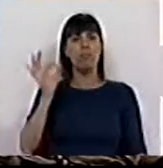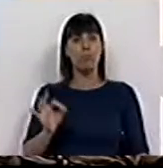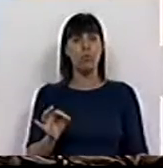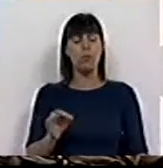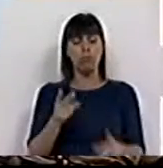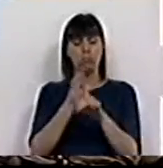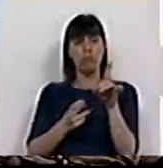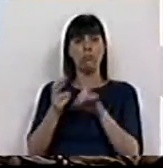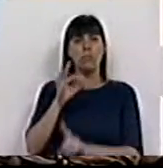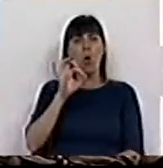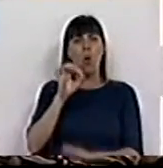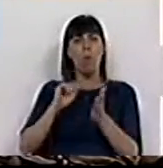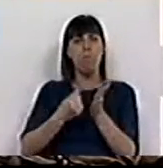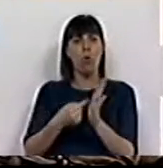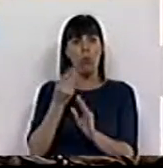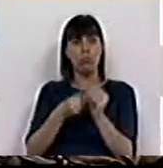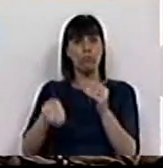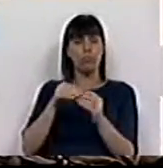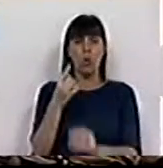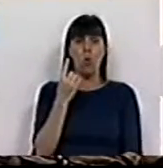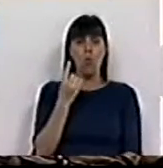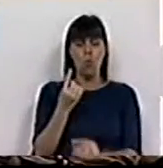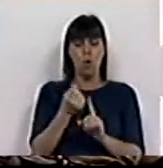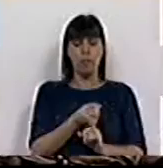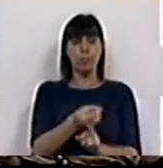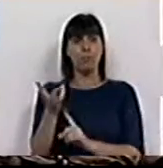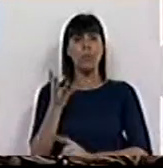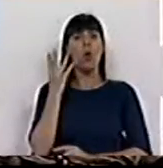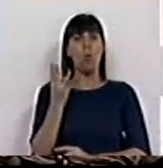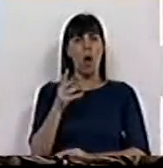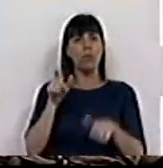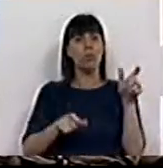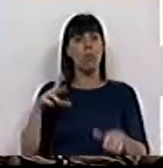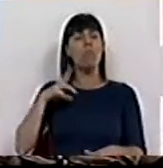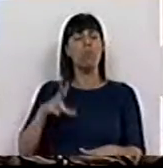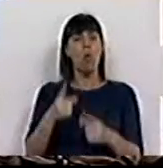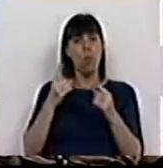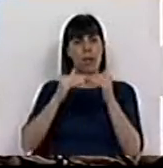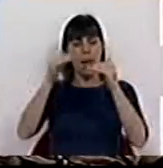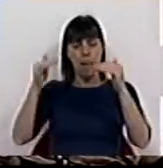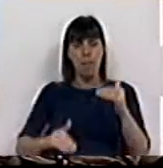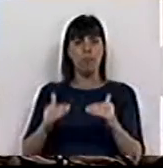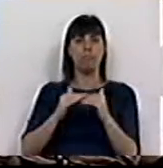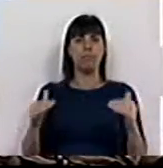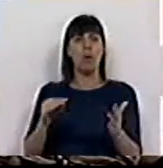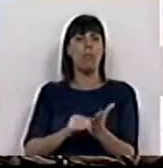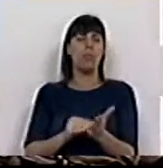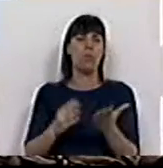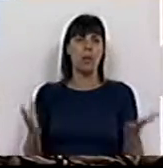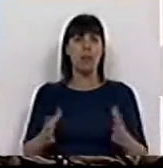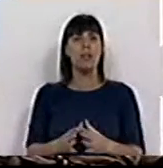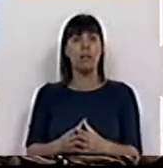25,9%, um aumento de 8 pontos. 1 em cada 4 portugueses está abaixo da linha da